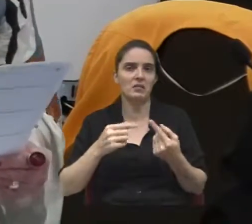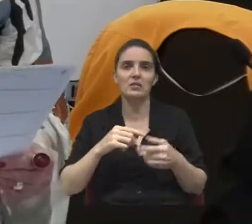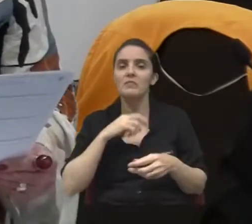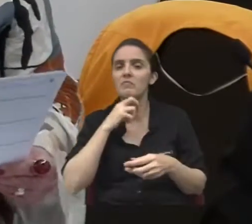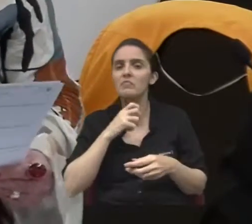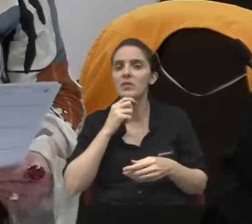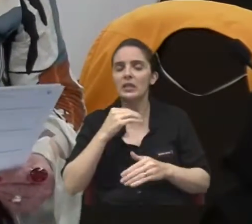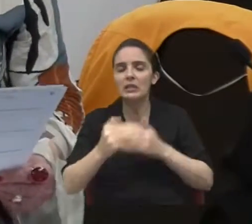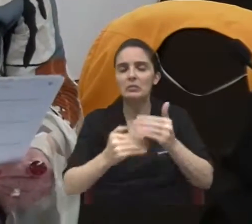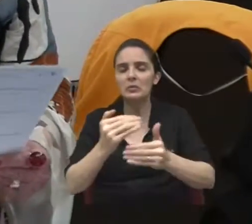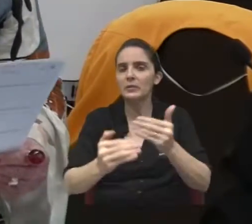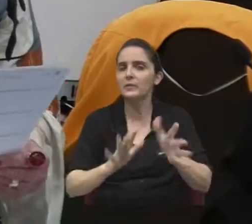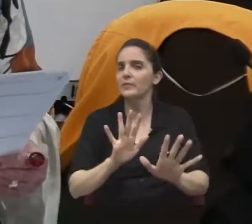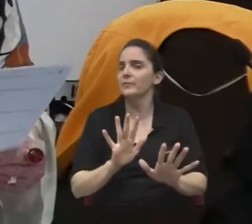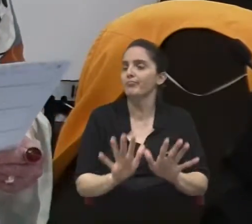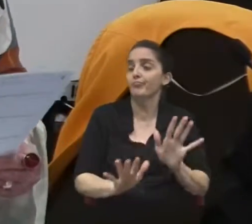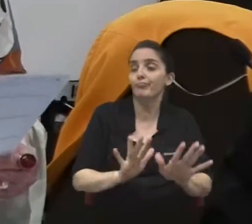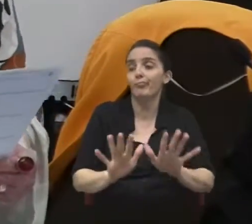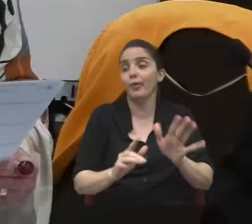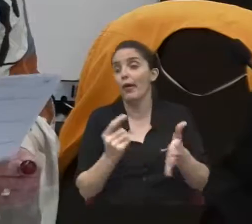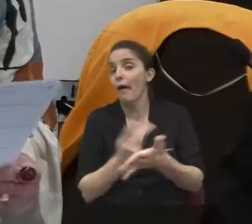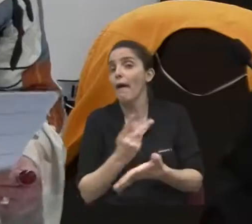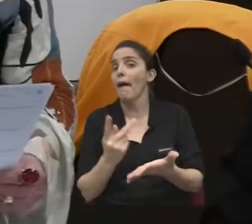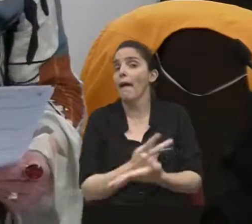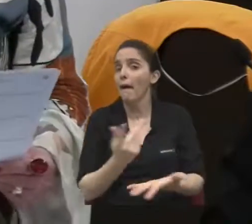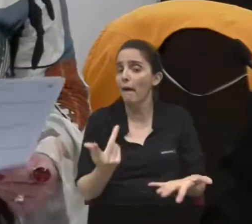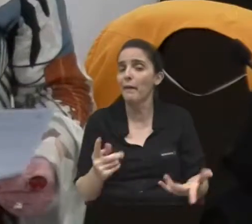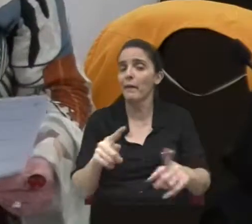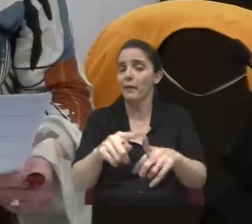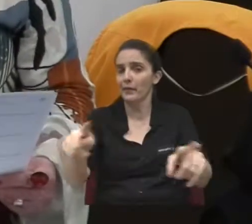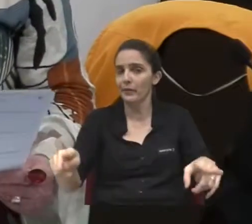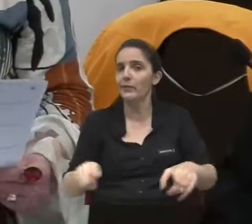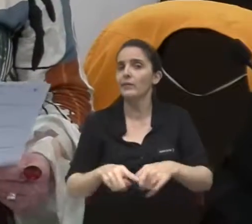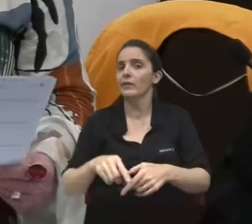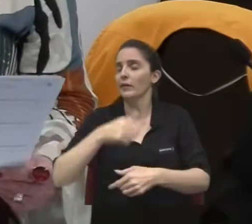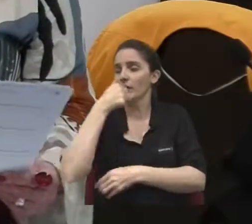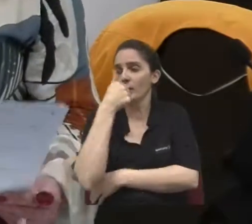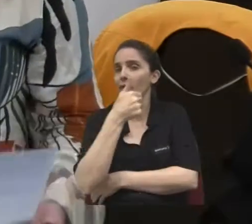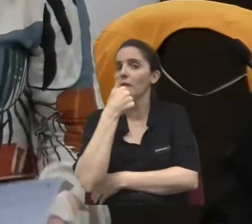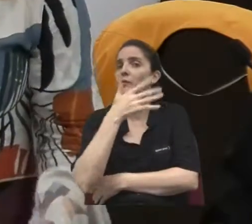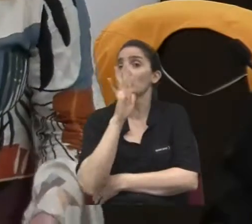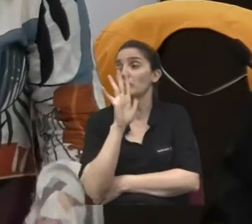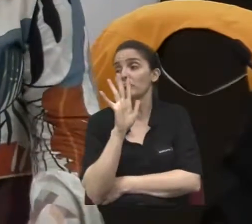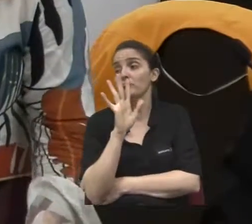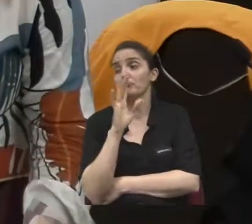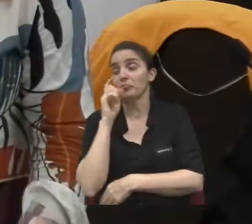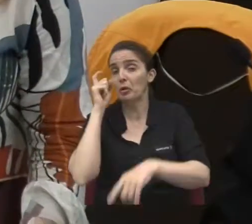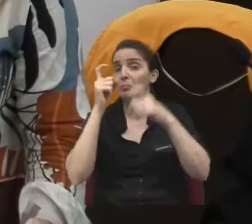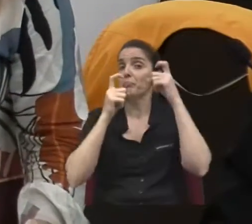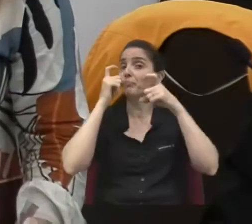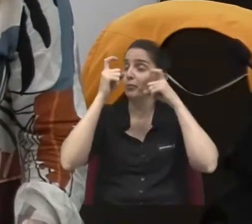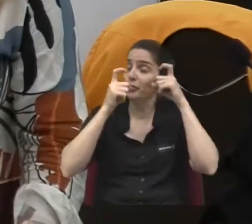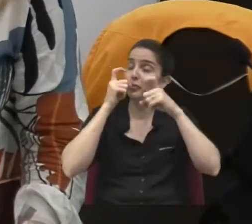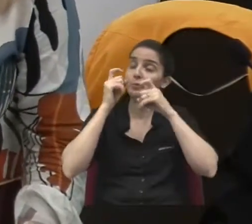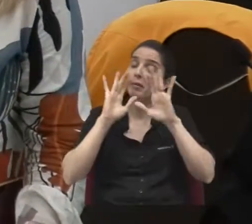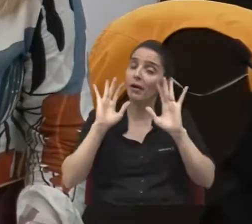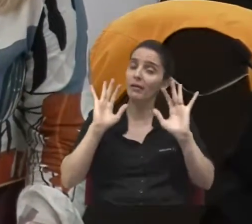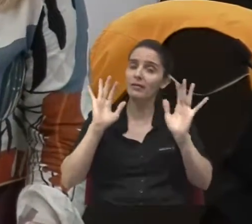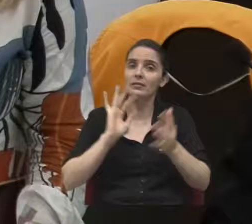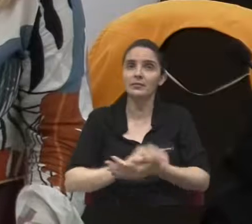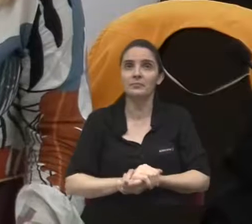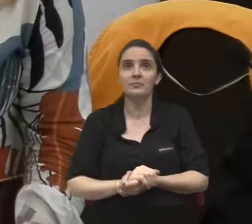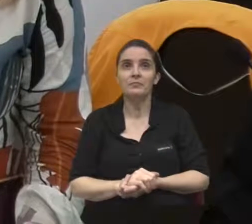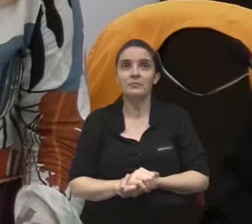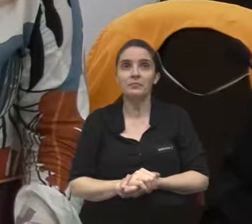cheirando legal nesse negócio aí. Aquela área é muito nobre. Eu estou preocupada. Eu estou muito preocupada. Dá uma parte. Pode falar.